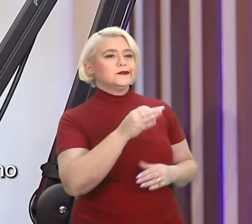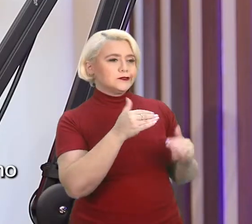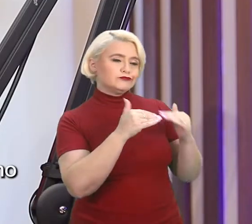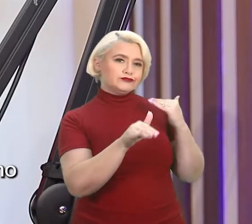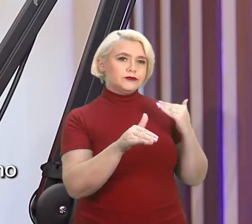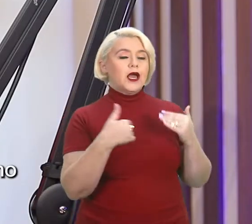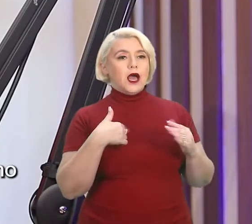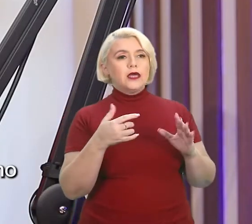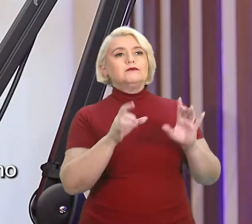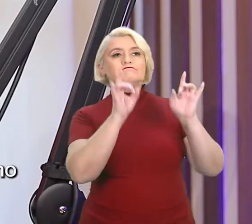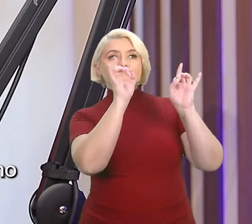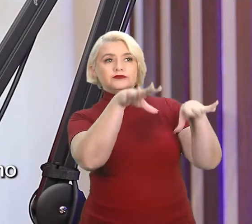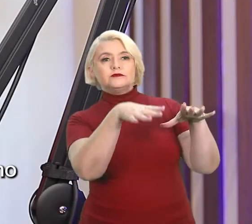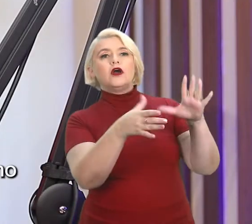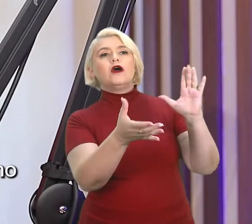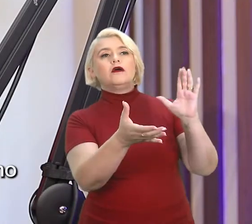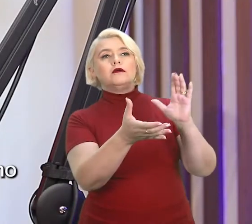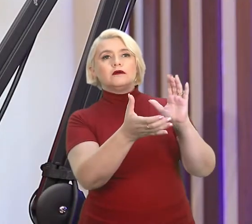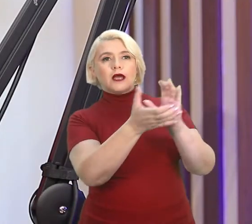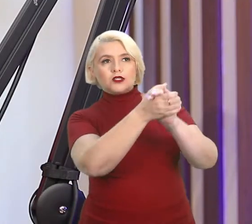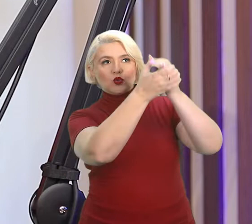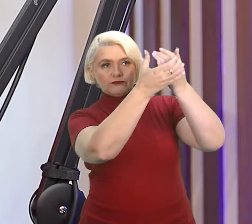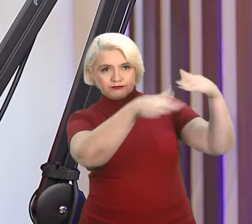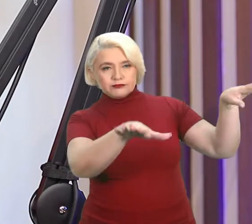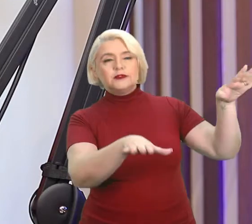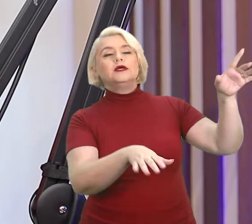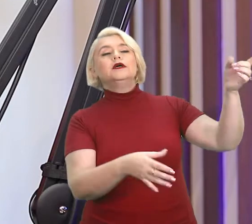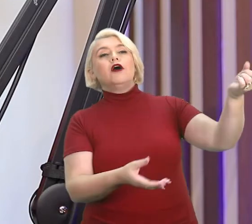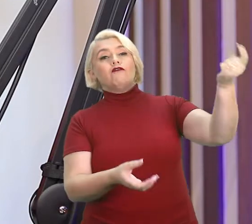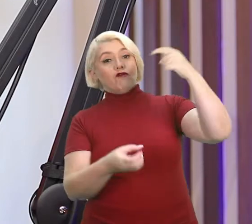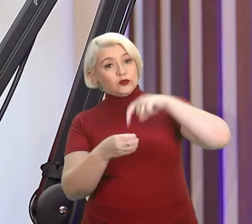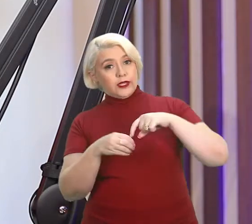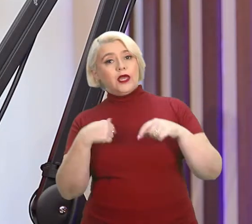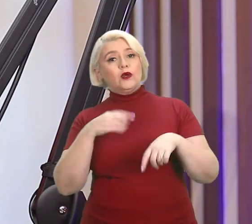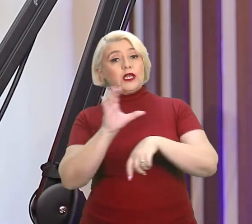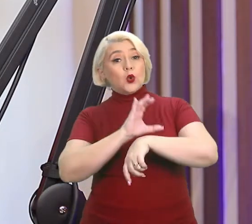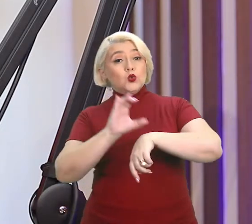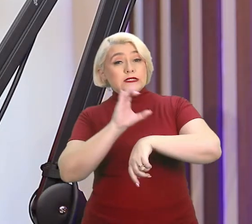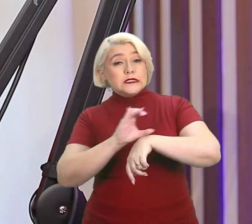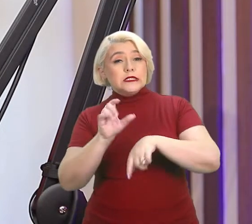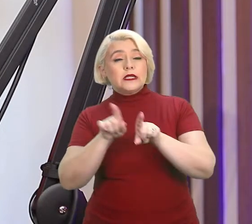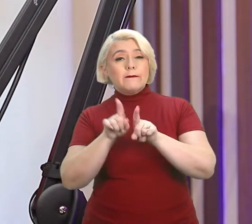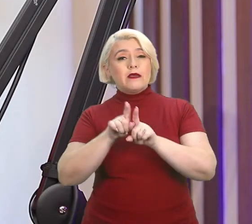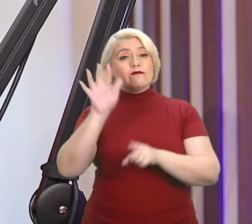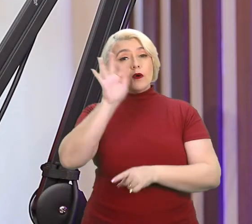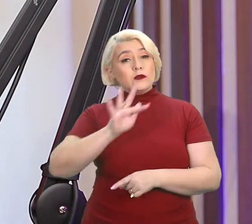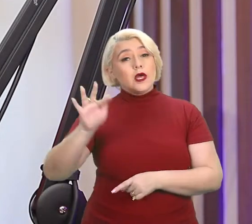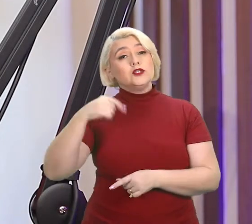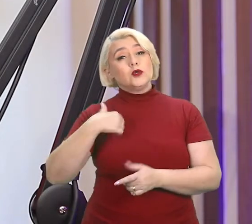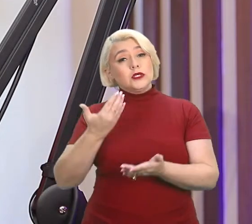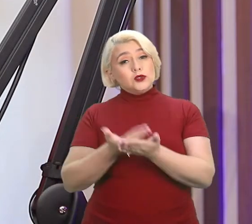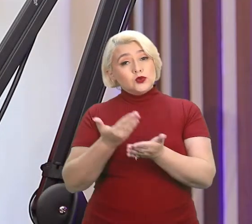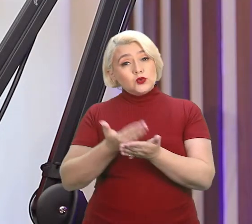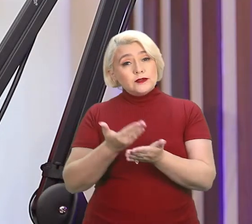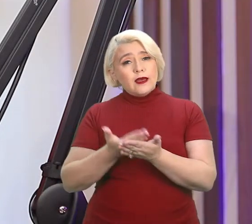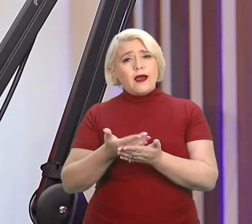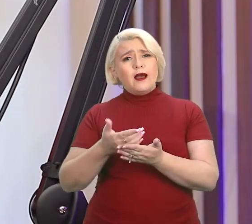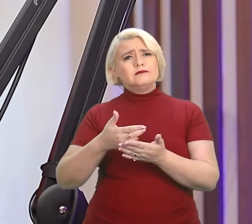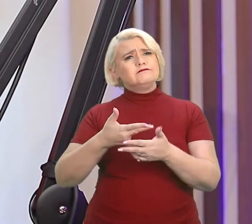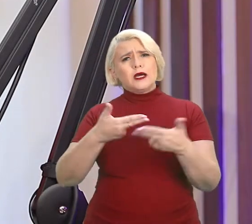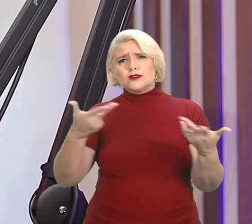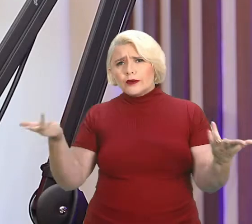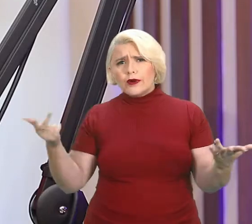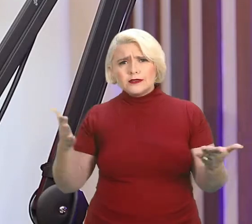para fazer o cursinho e fazer faculdade, porque eu queria estudar, eu queria mais coisa para mim, a não